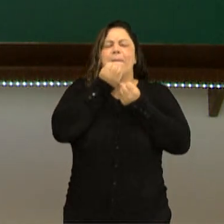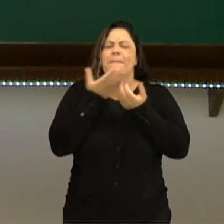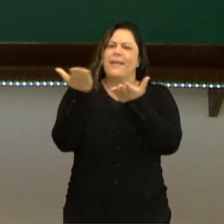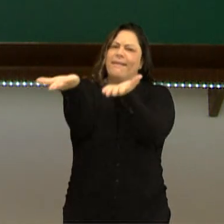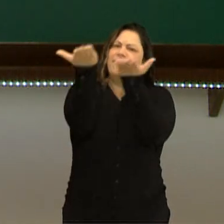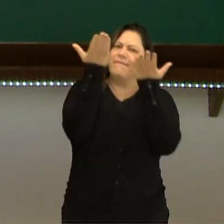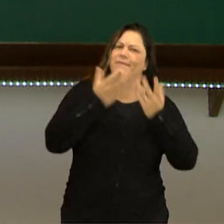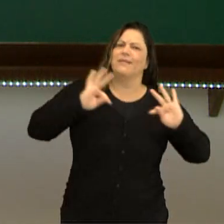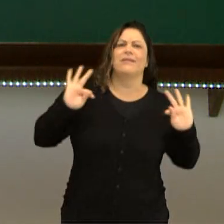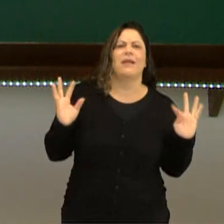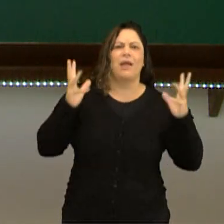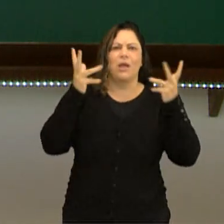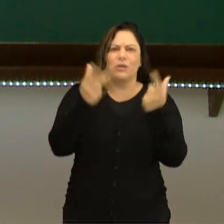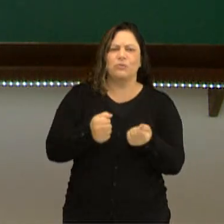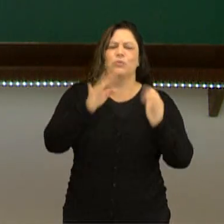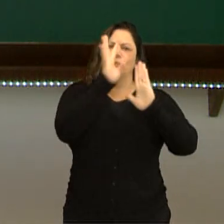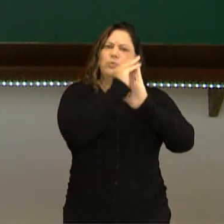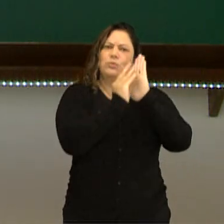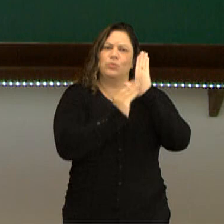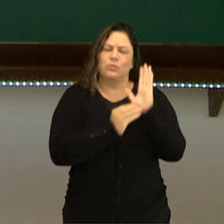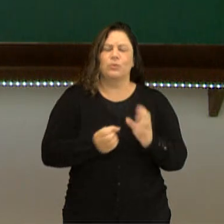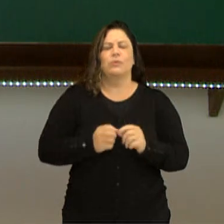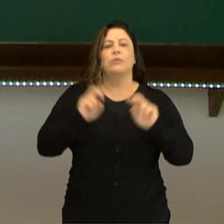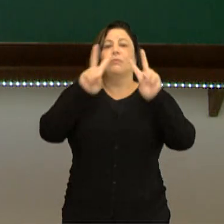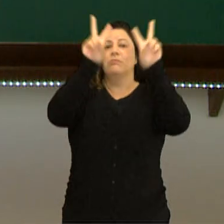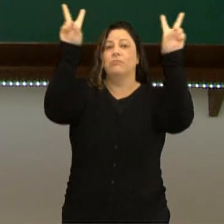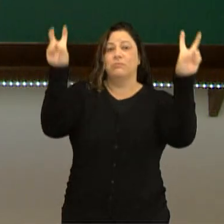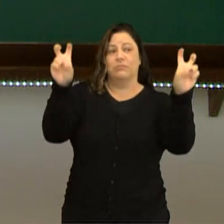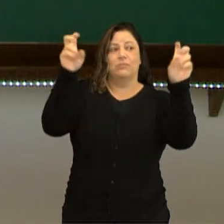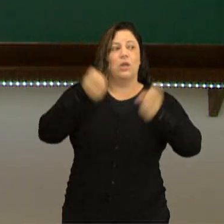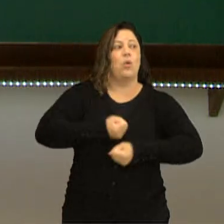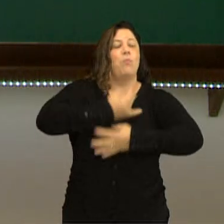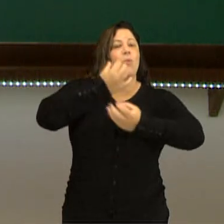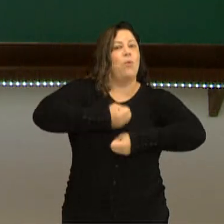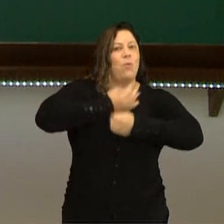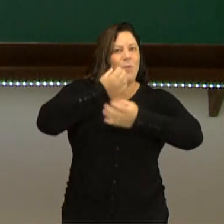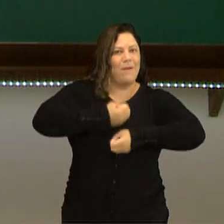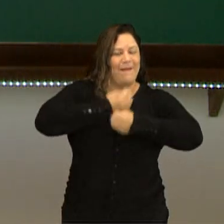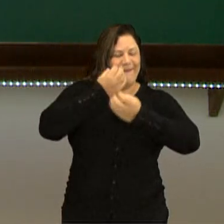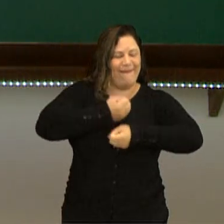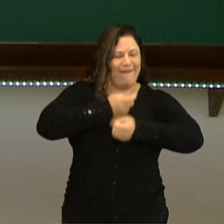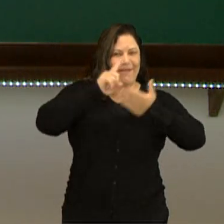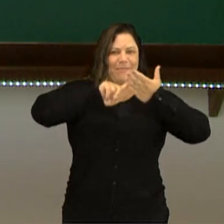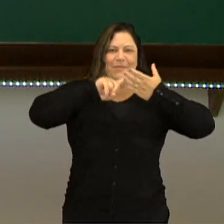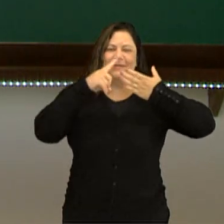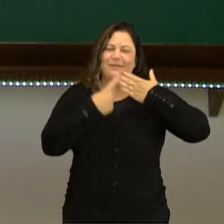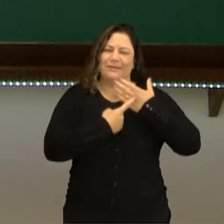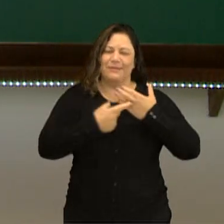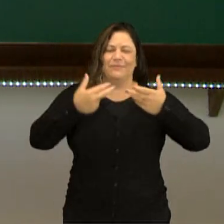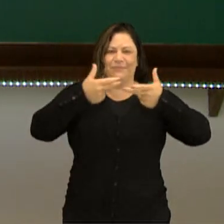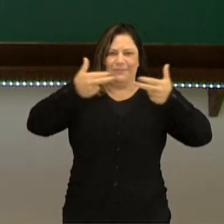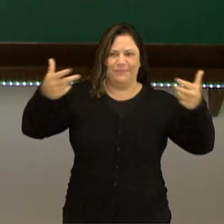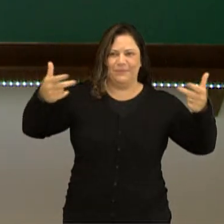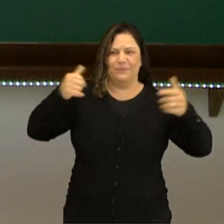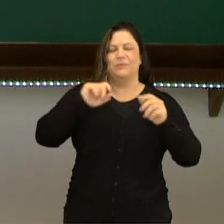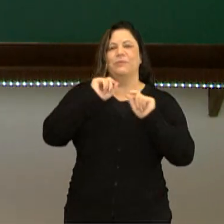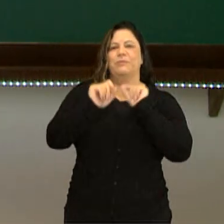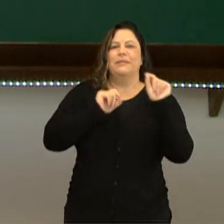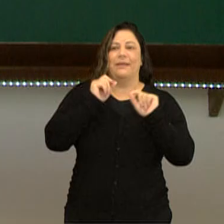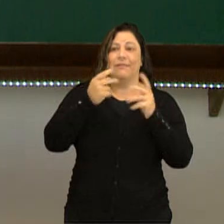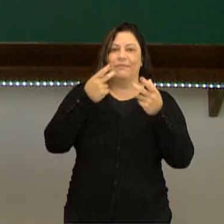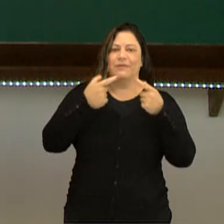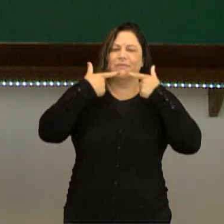O nosso conteúdo é poema e figuras de linguagem, isso mesmo. Por isso que eu te convido agora a acompanhar os